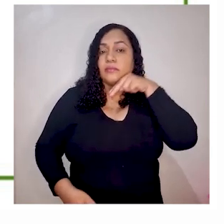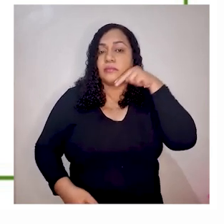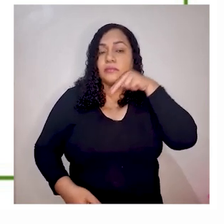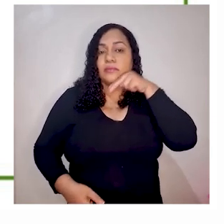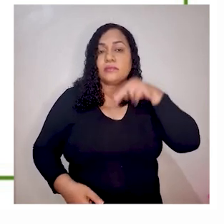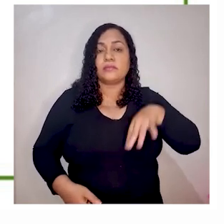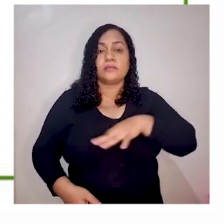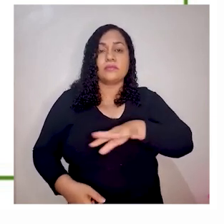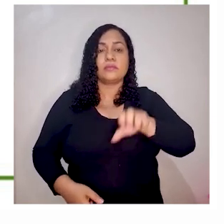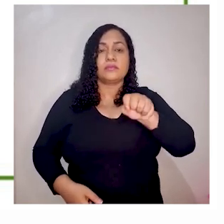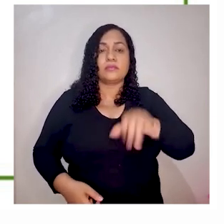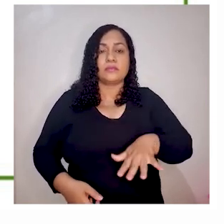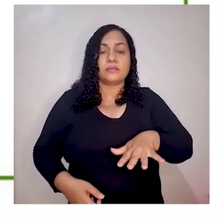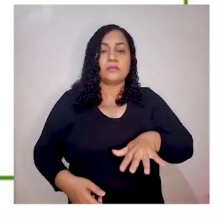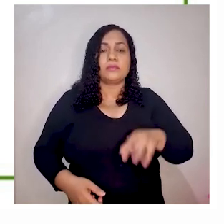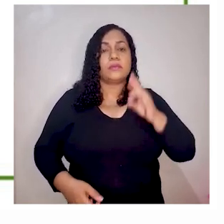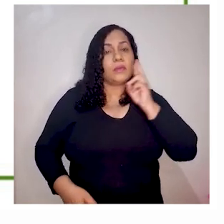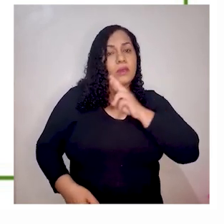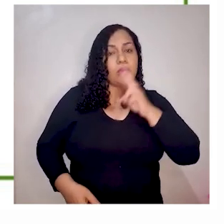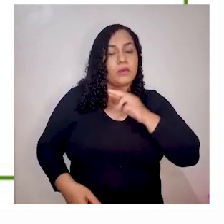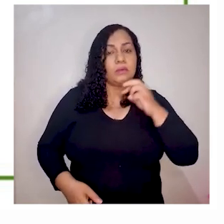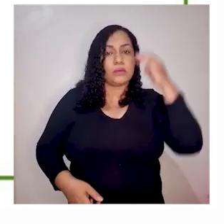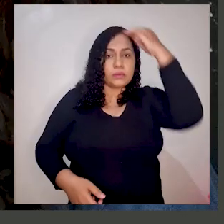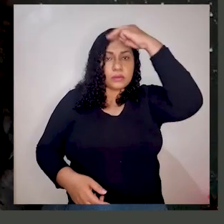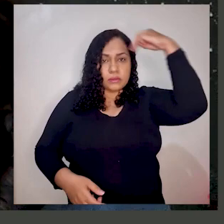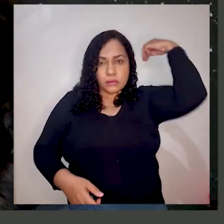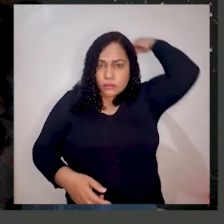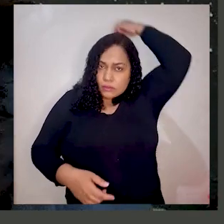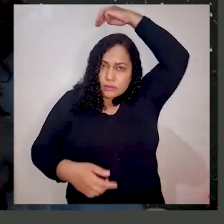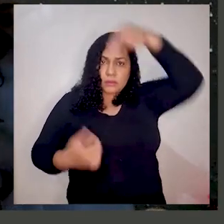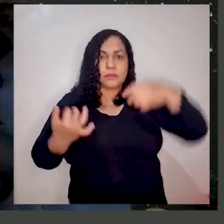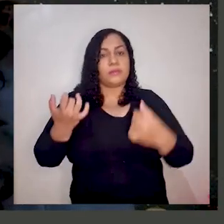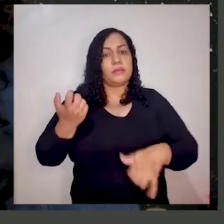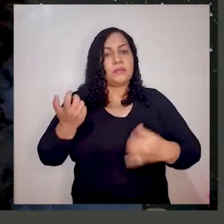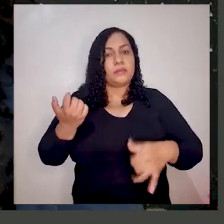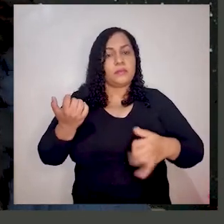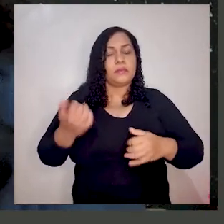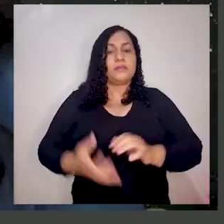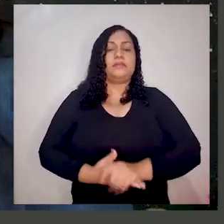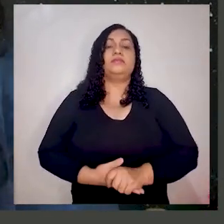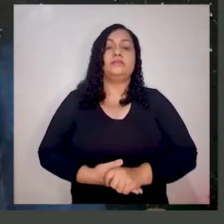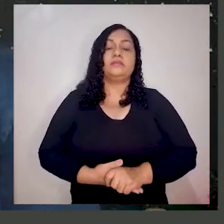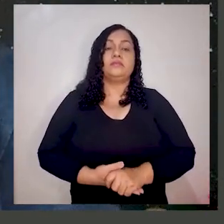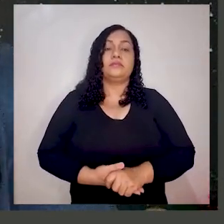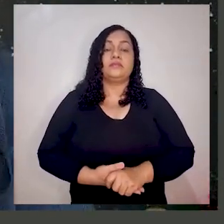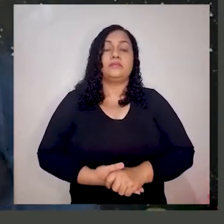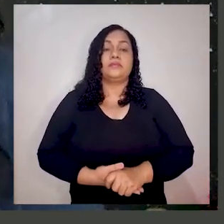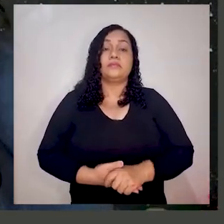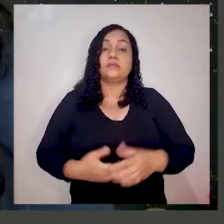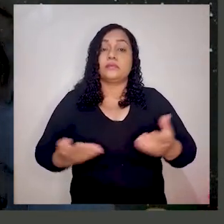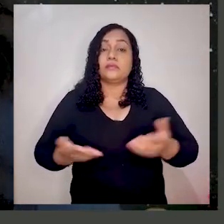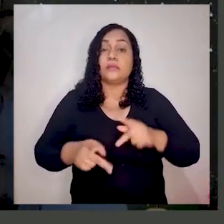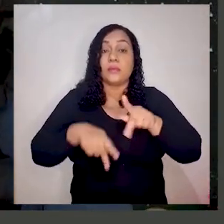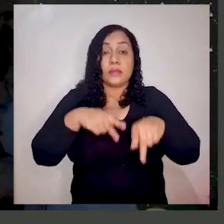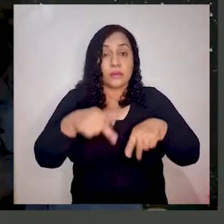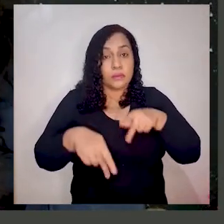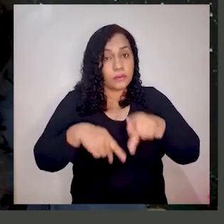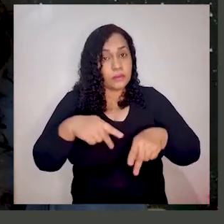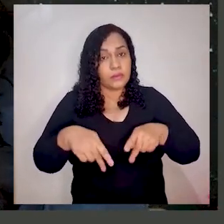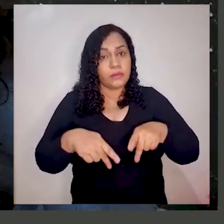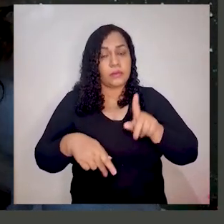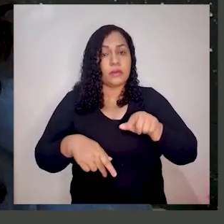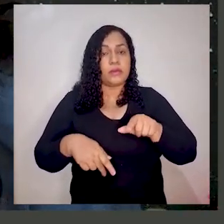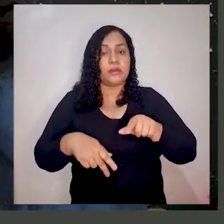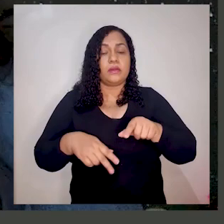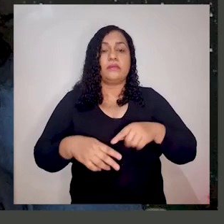a Nigéria, Bangladesh, Rússia e México, tá? Bom, pessoal, atualmente a população ela